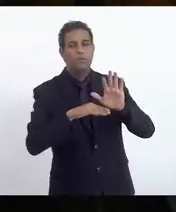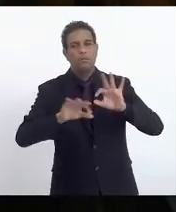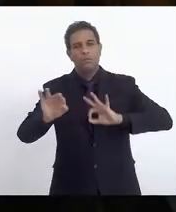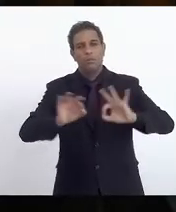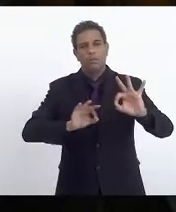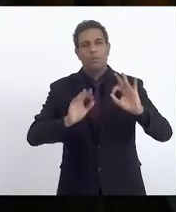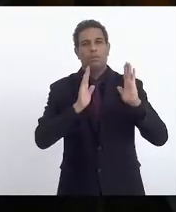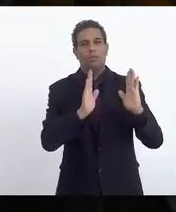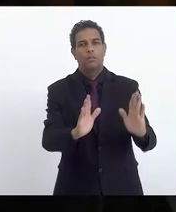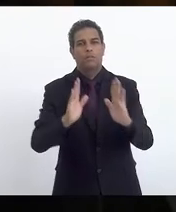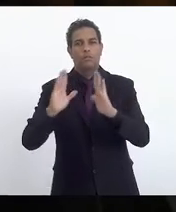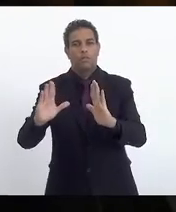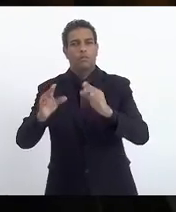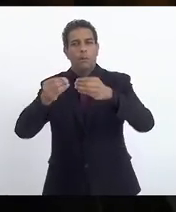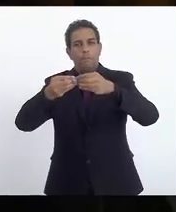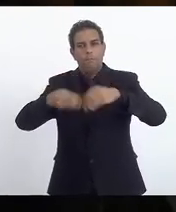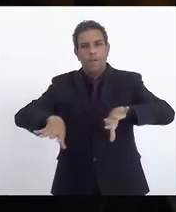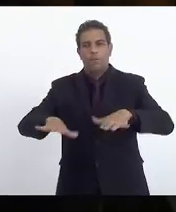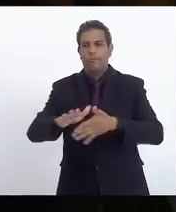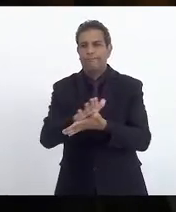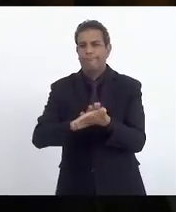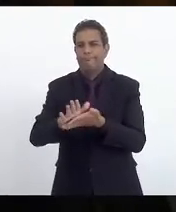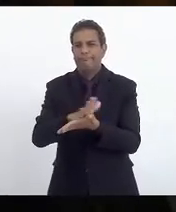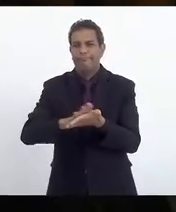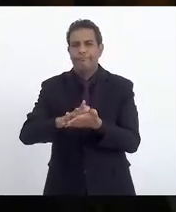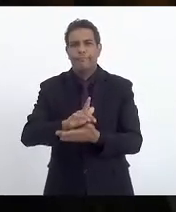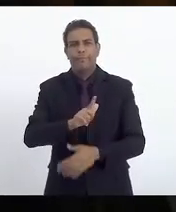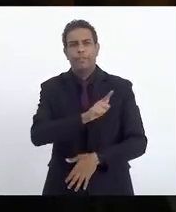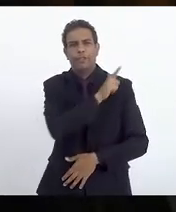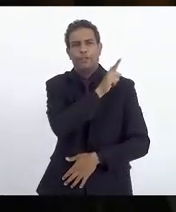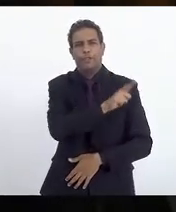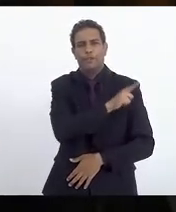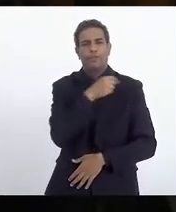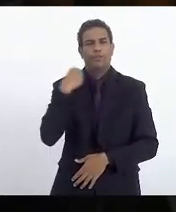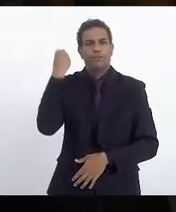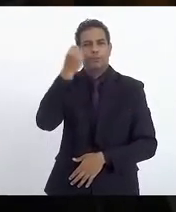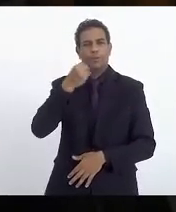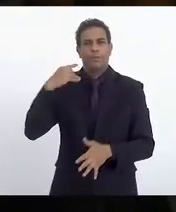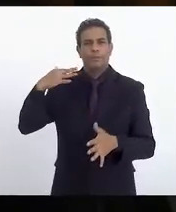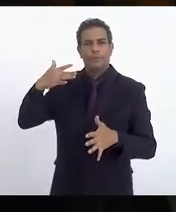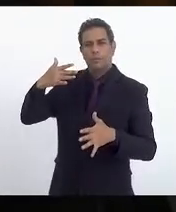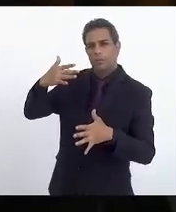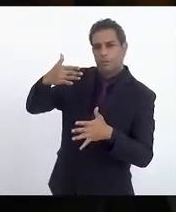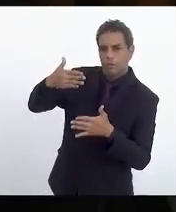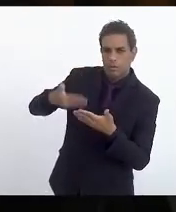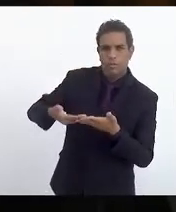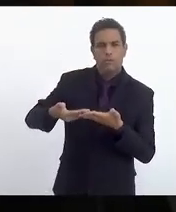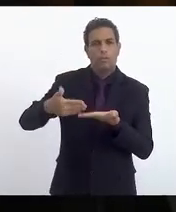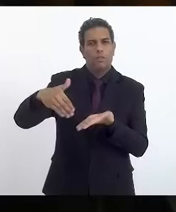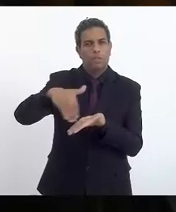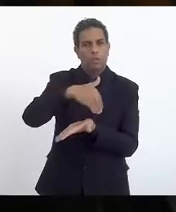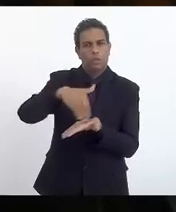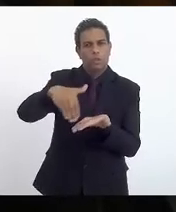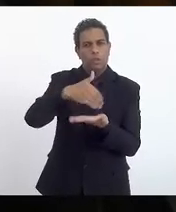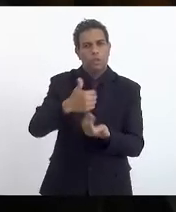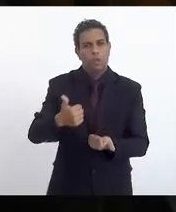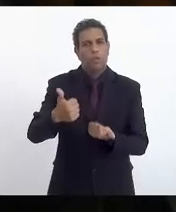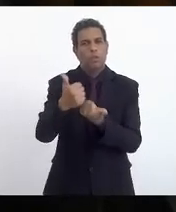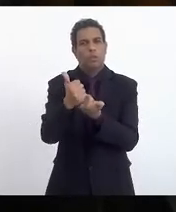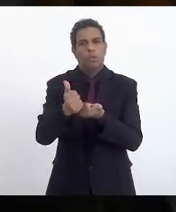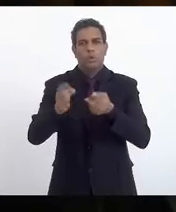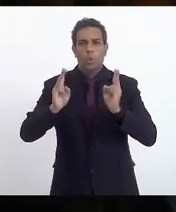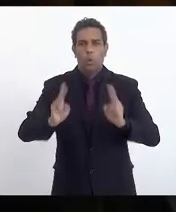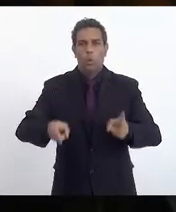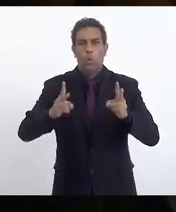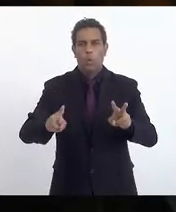né sem prejuízo do de gestores experientes que passaram por lápis tão Popular a subsecretária Paula sem por exemplo se